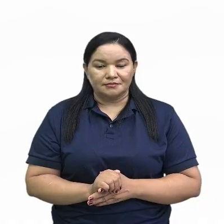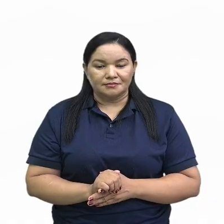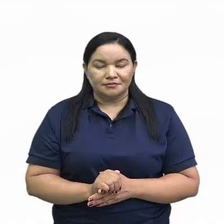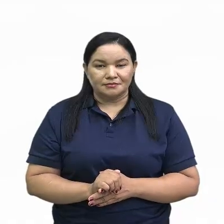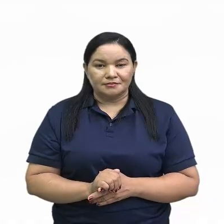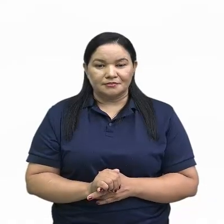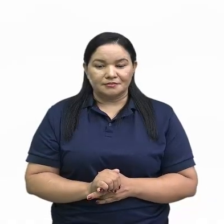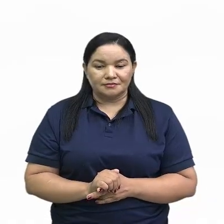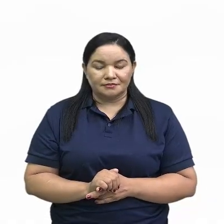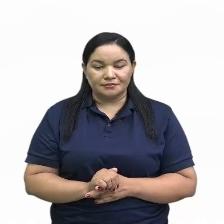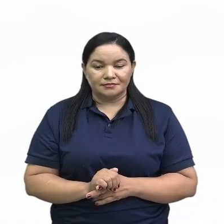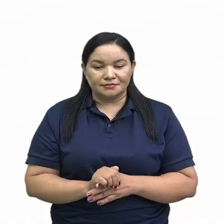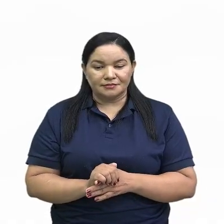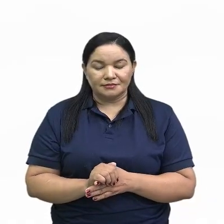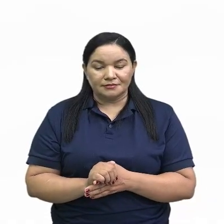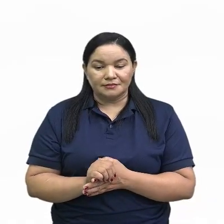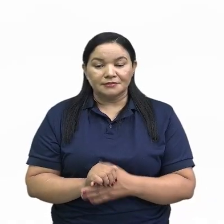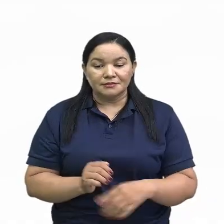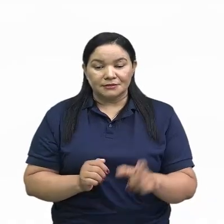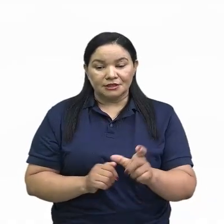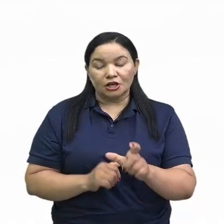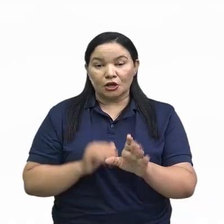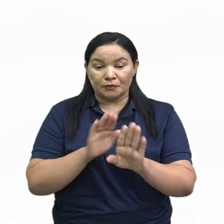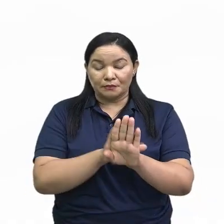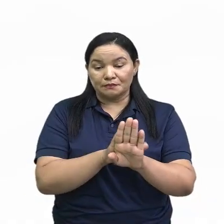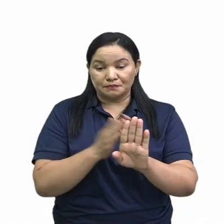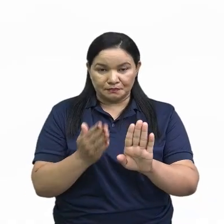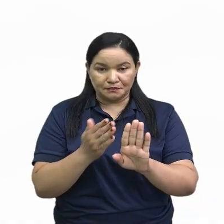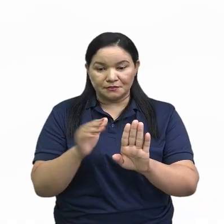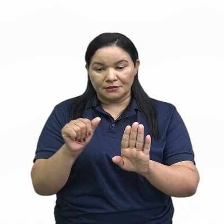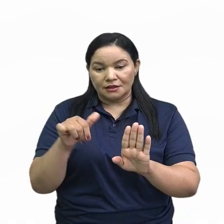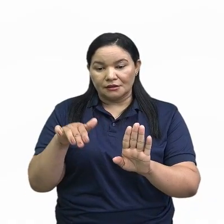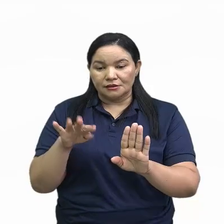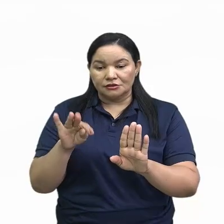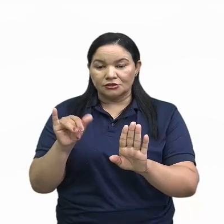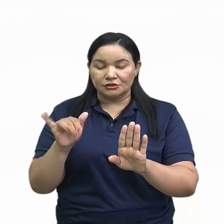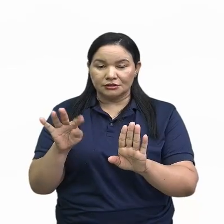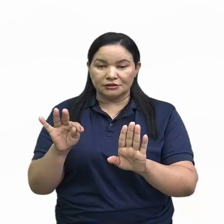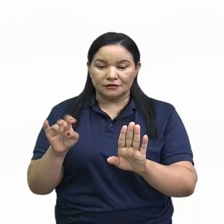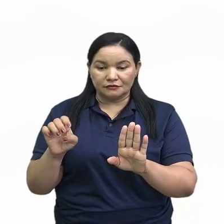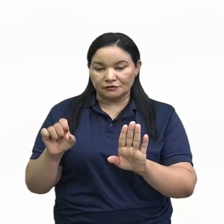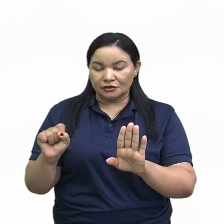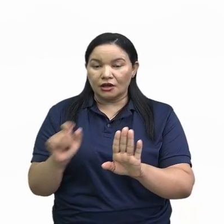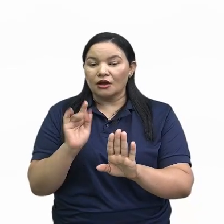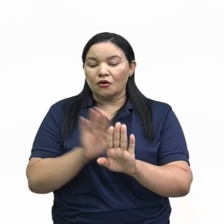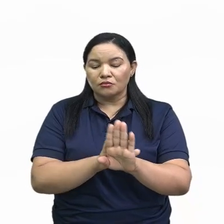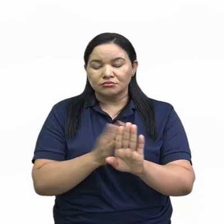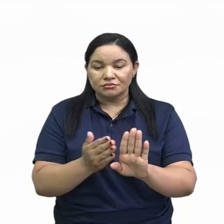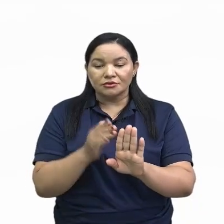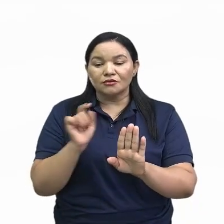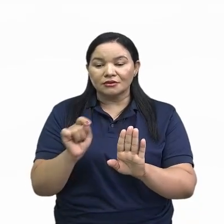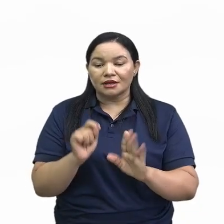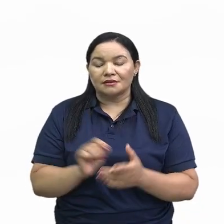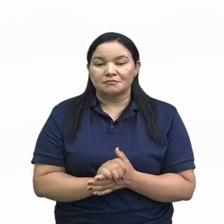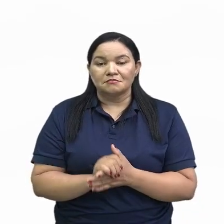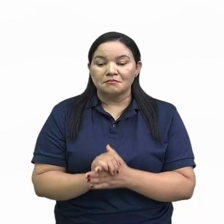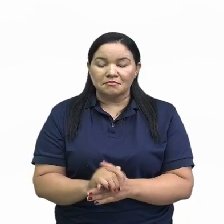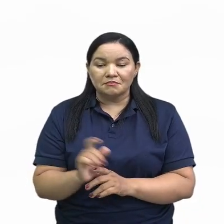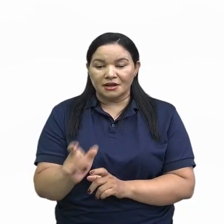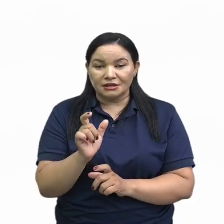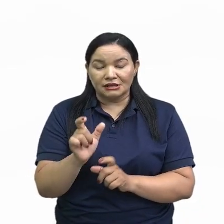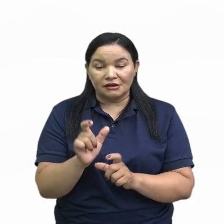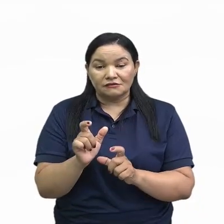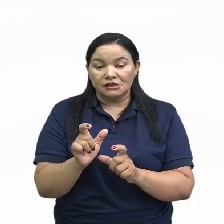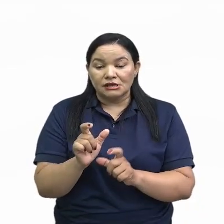Ok? Mas nós vamos começar pela antítese. Olha só. A antítese, gente, ocorre quando há o emprego de termos de